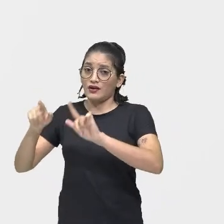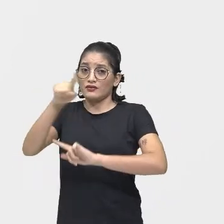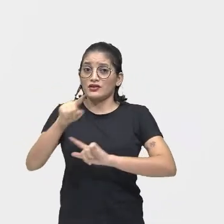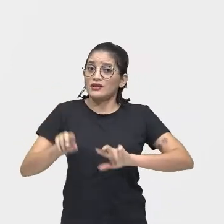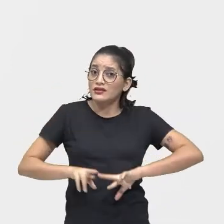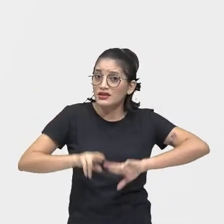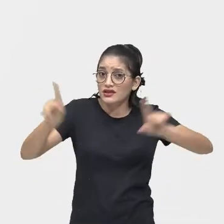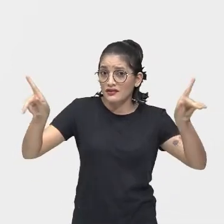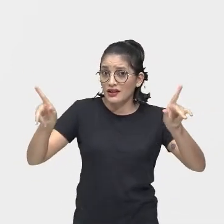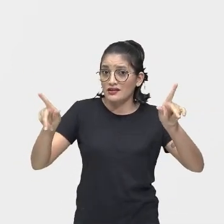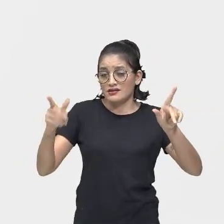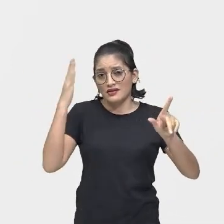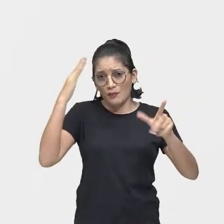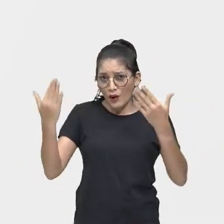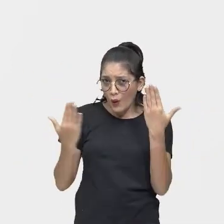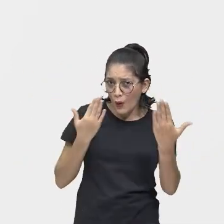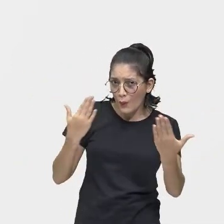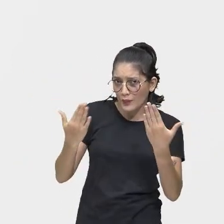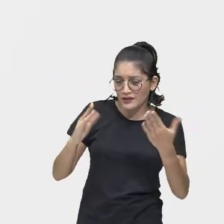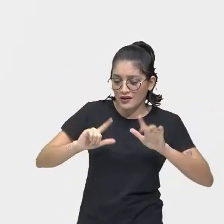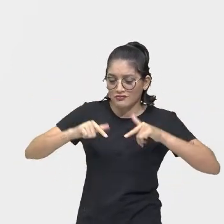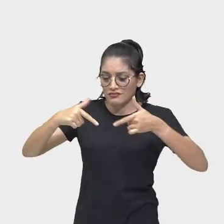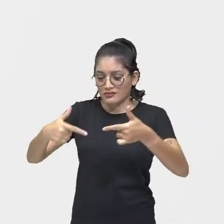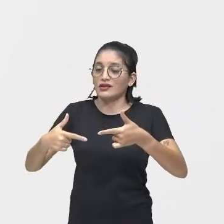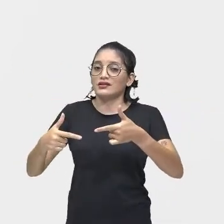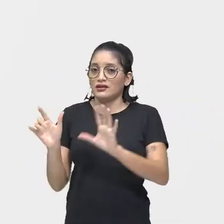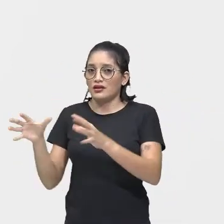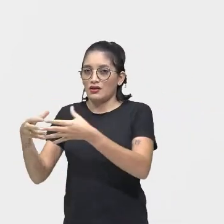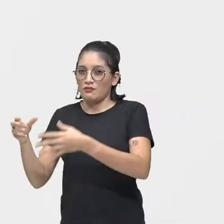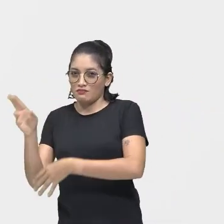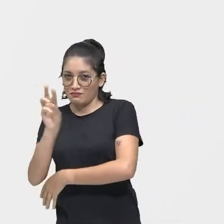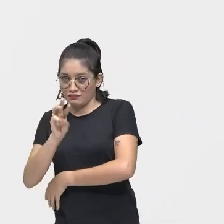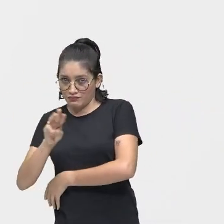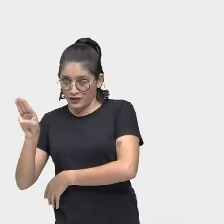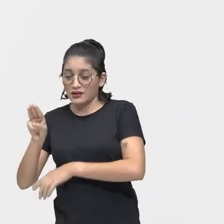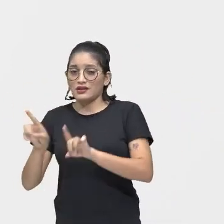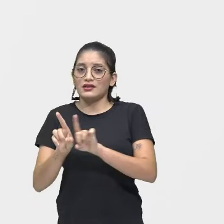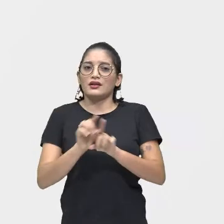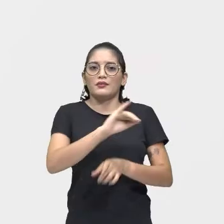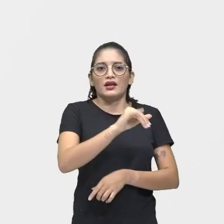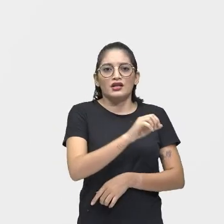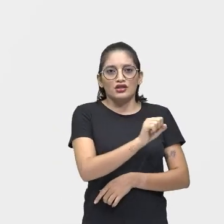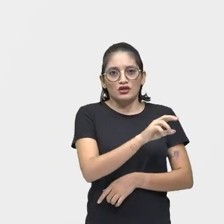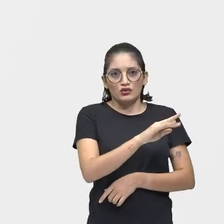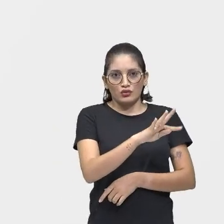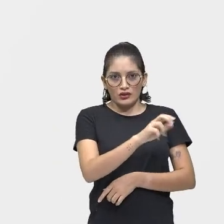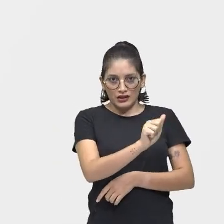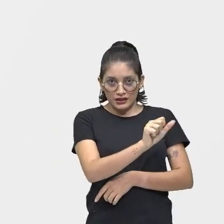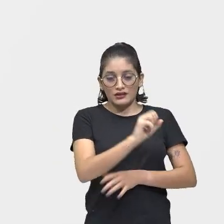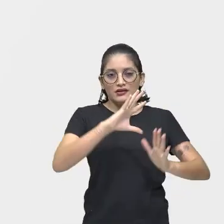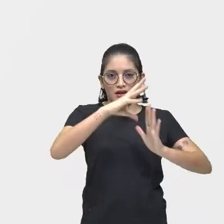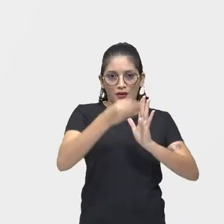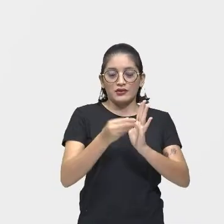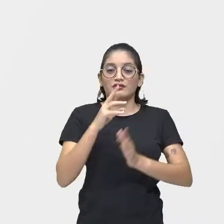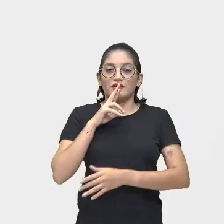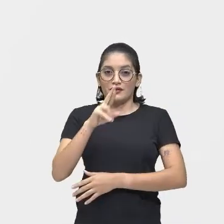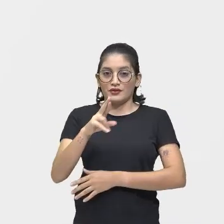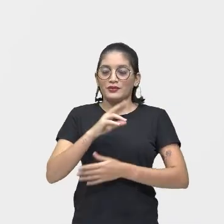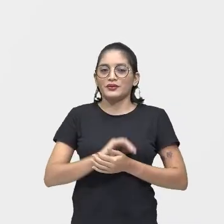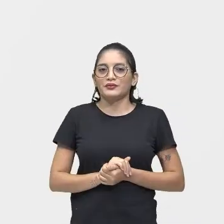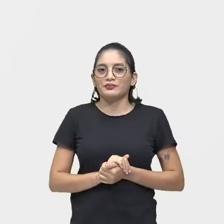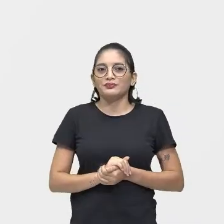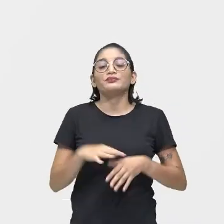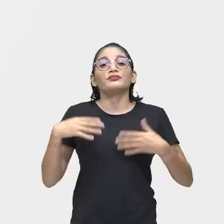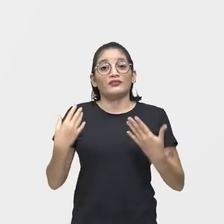diferenciar a ação tanto dos bandeirantes como dos jesuítas na Amazônia através da resposta da segunda questão.